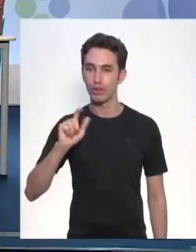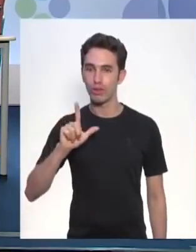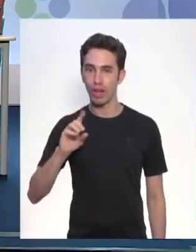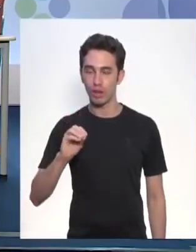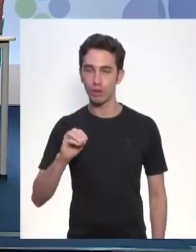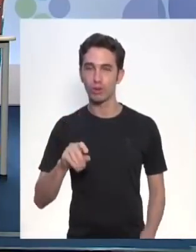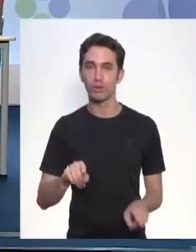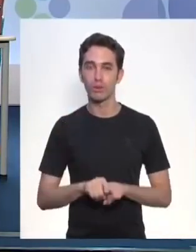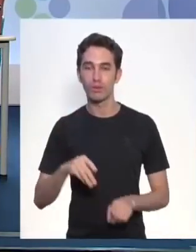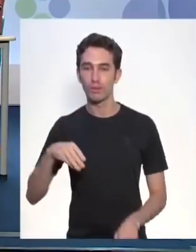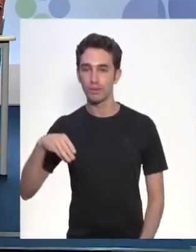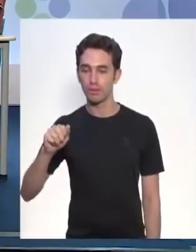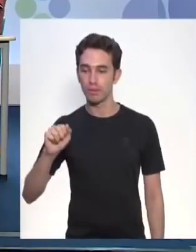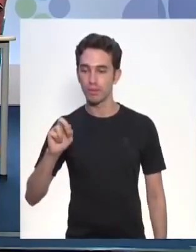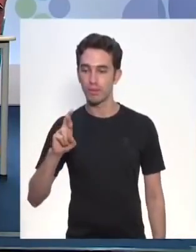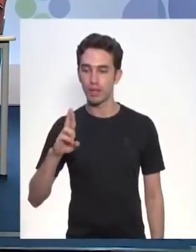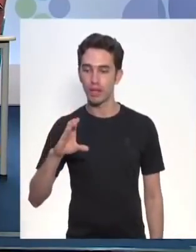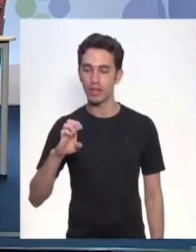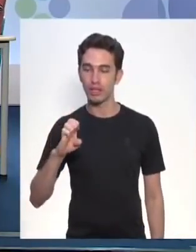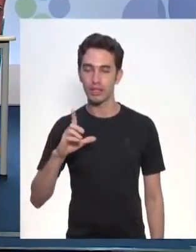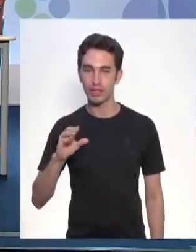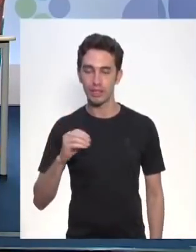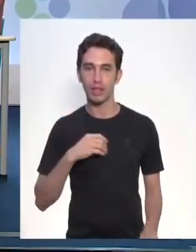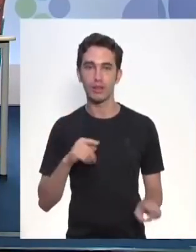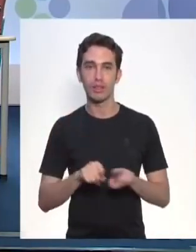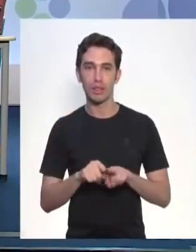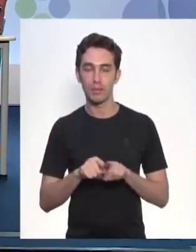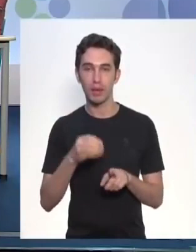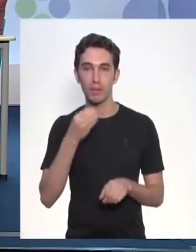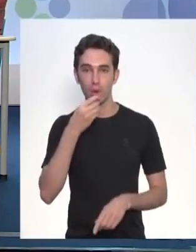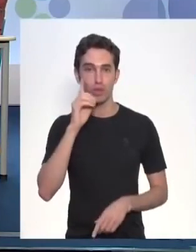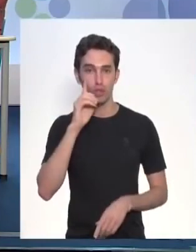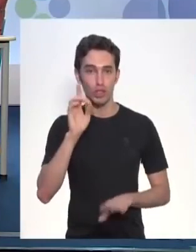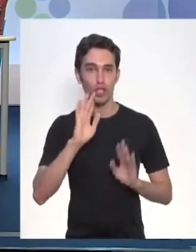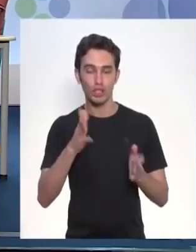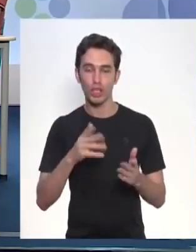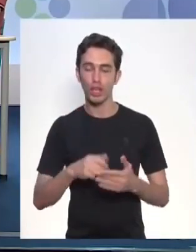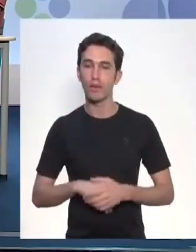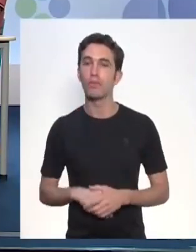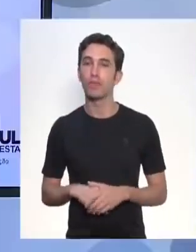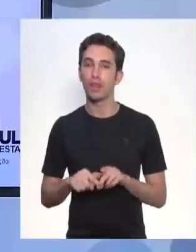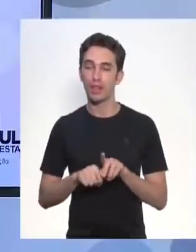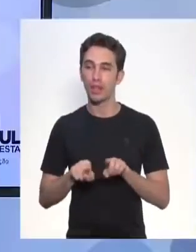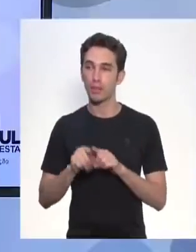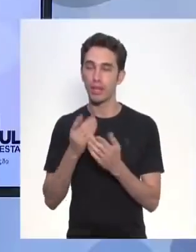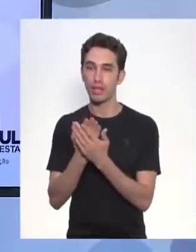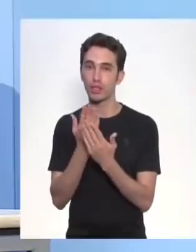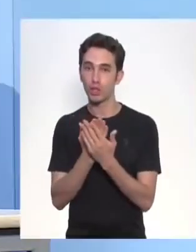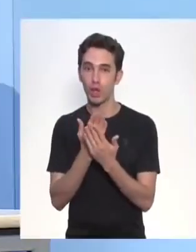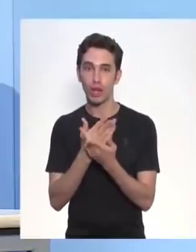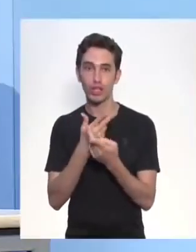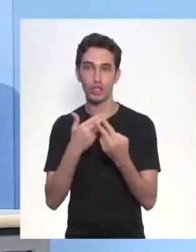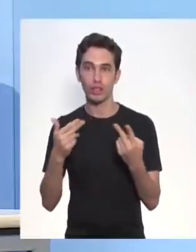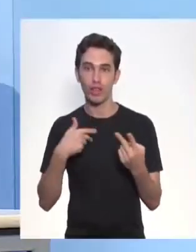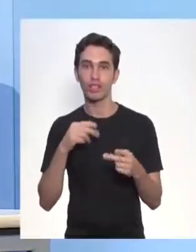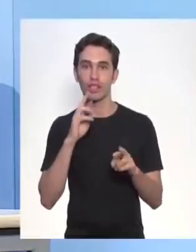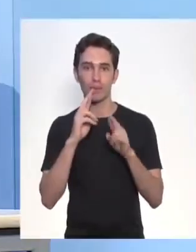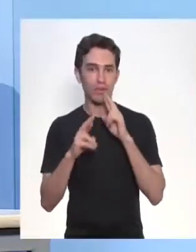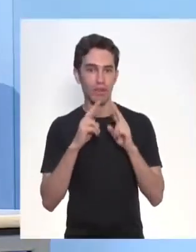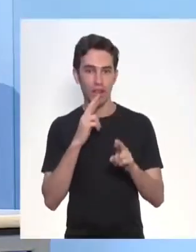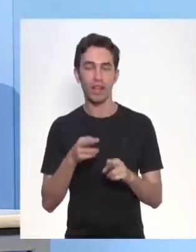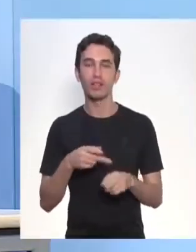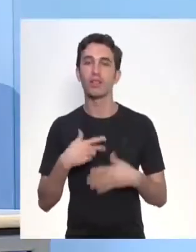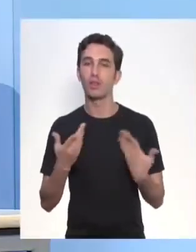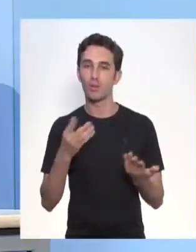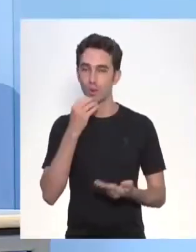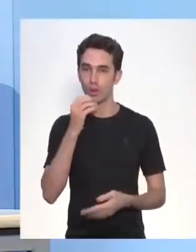alunos e professores aí da escola professor Manuel Tabacoidal mandando pra gente aí. Sempre com a gente, bom dia, né? sempre com a gente. Eu queria aproveitar